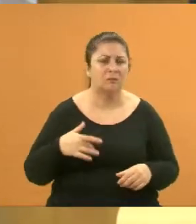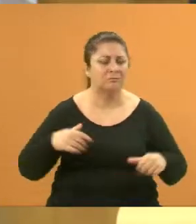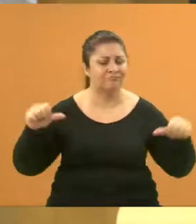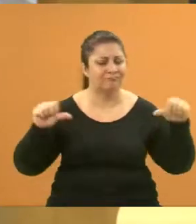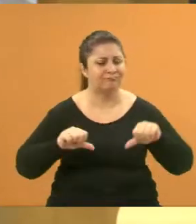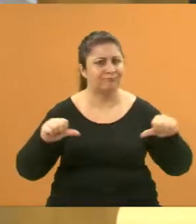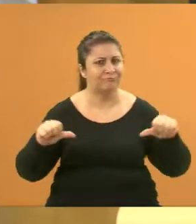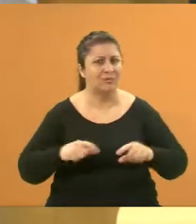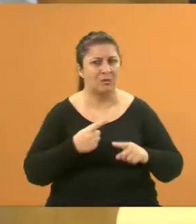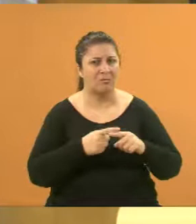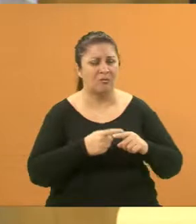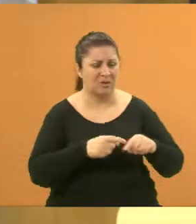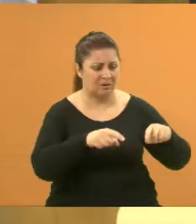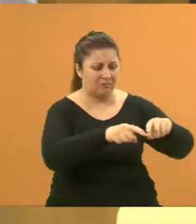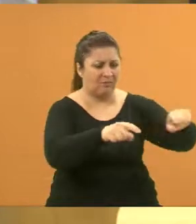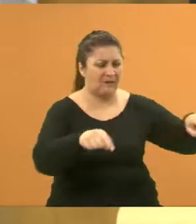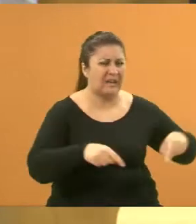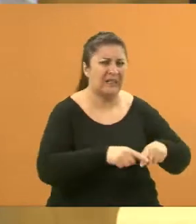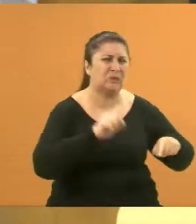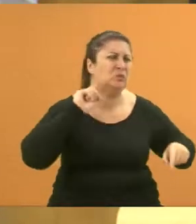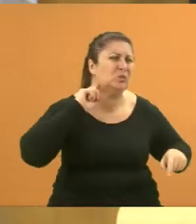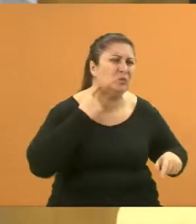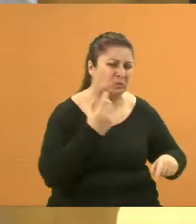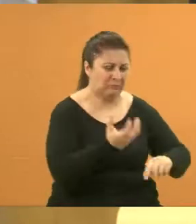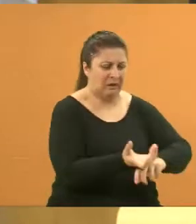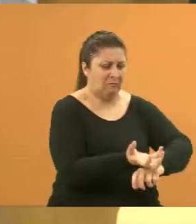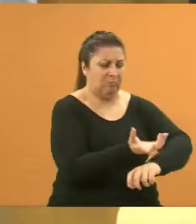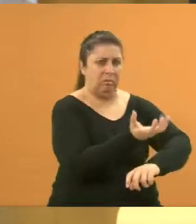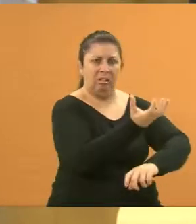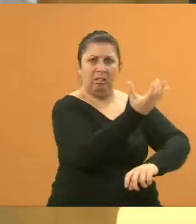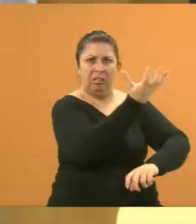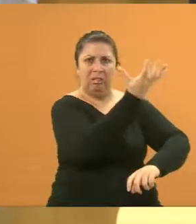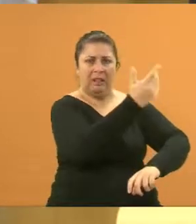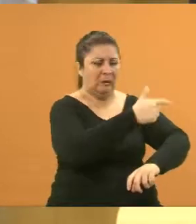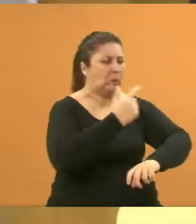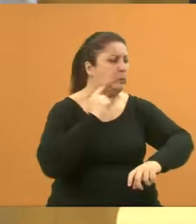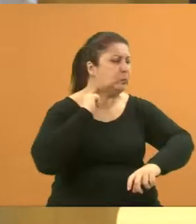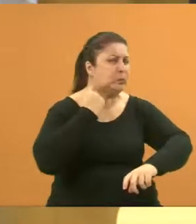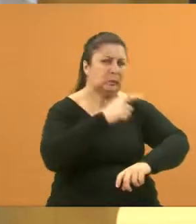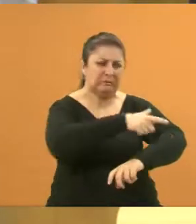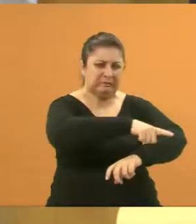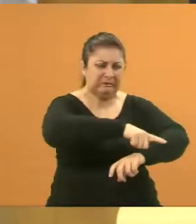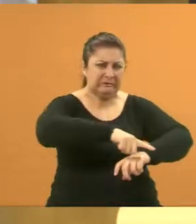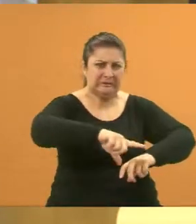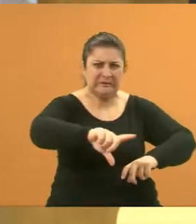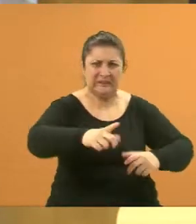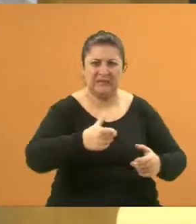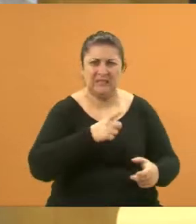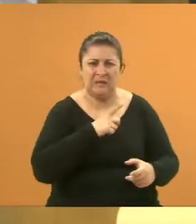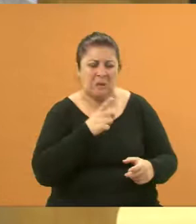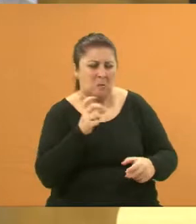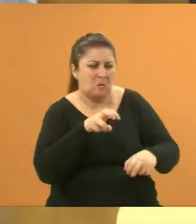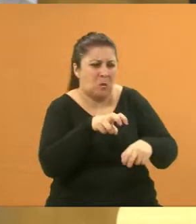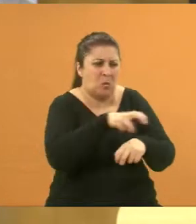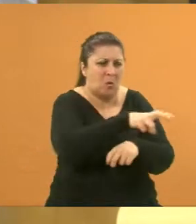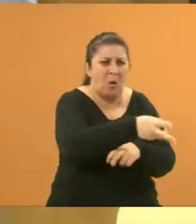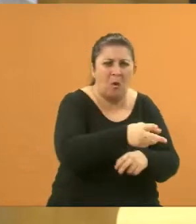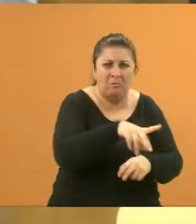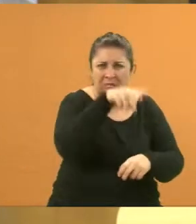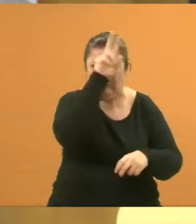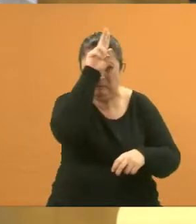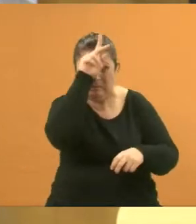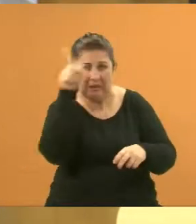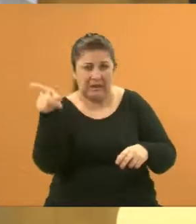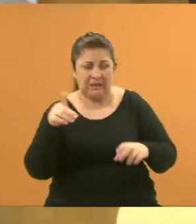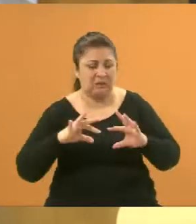pessoas que moram num bairro onde aquele terreno se transforma em criador de cobra, de escorpião,